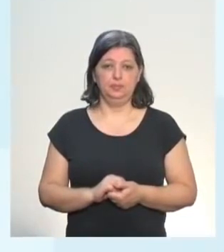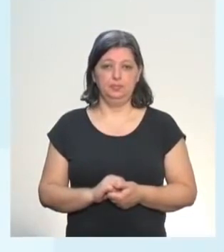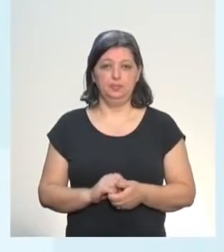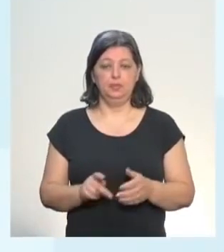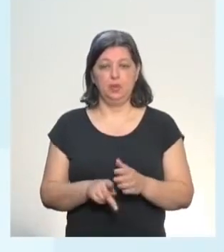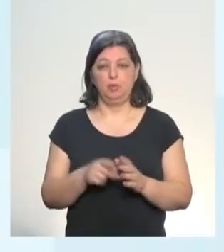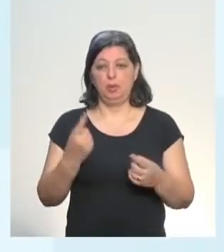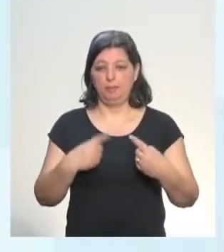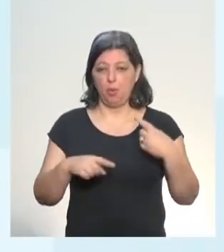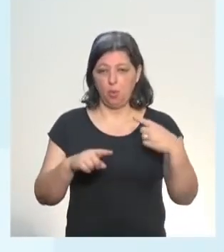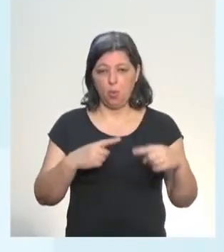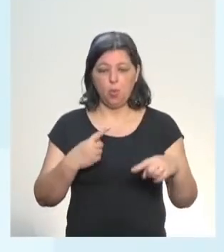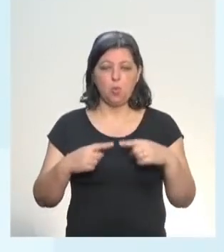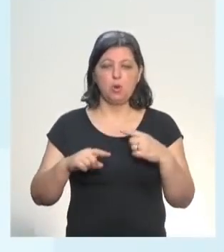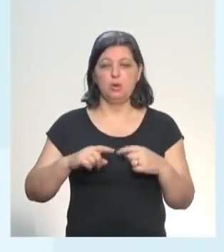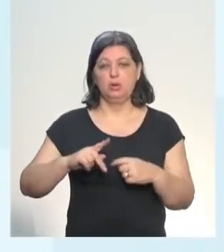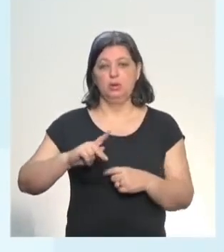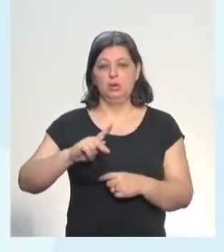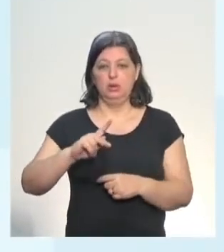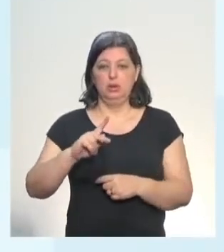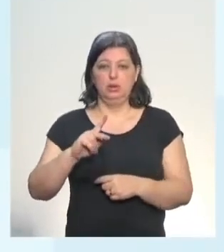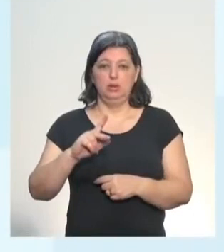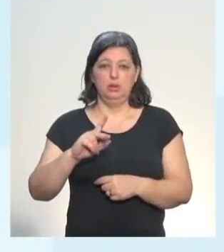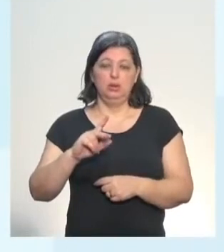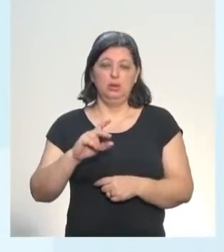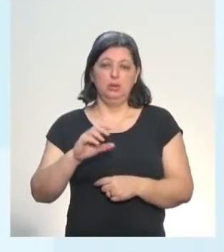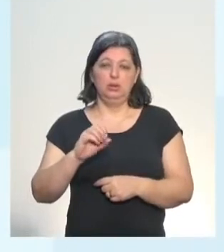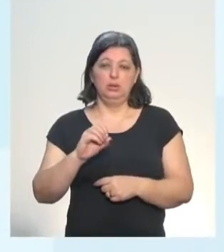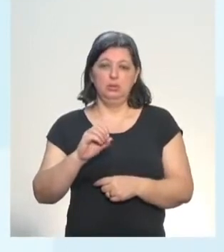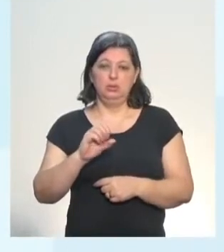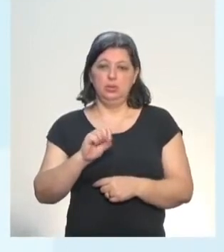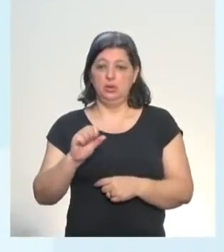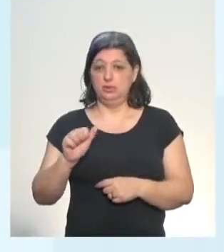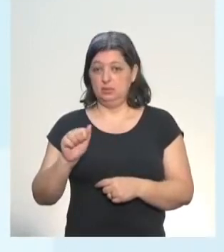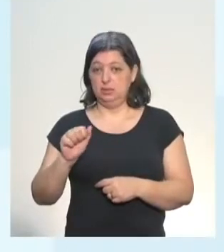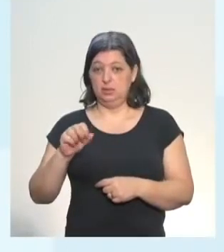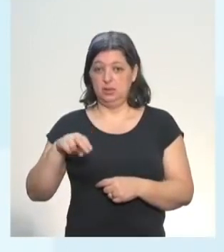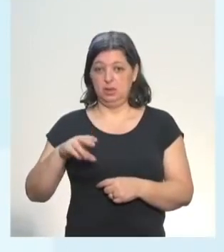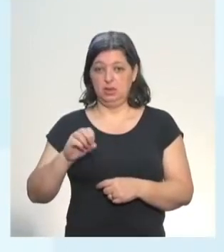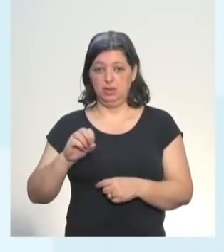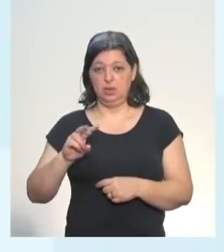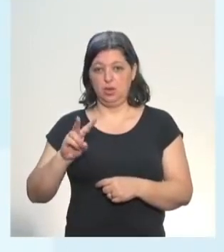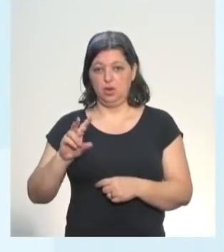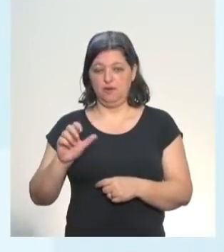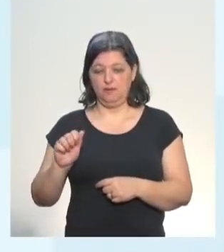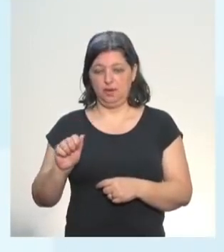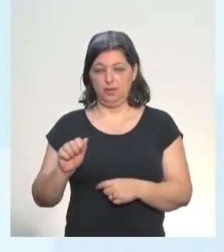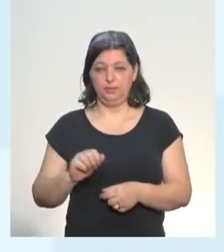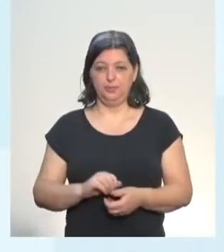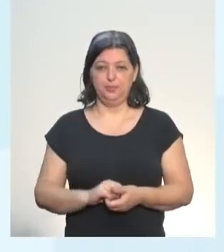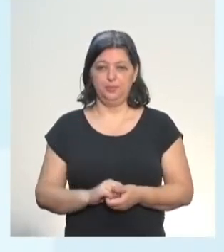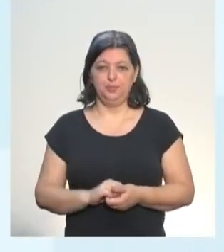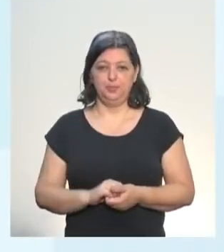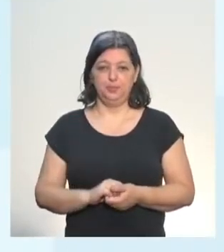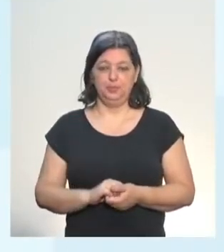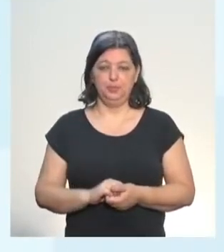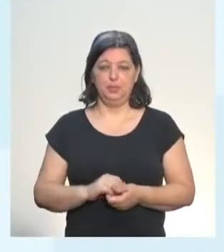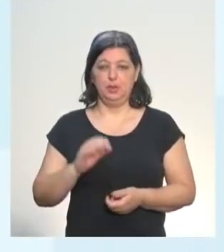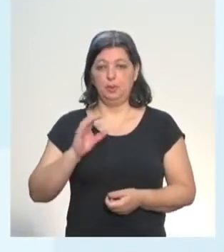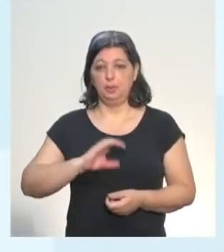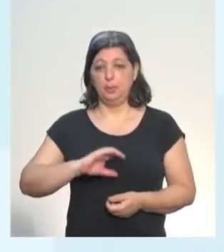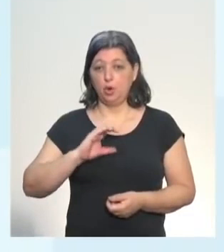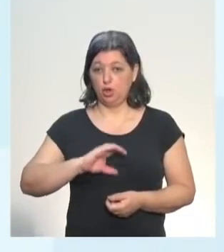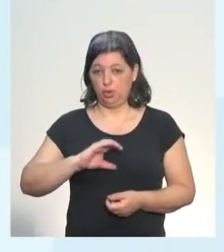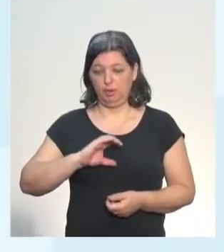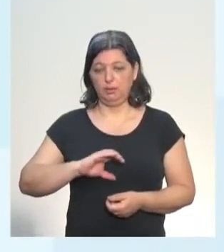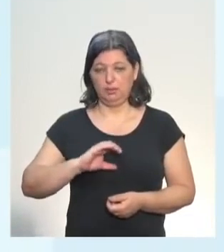Bossa Nova, né? Então, he created a Bossa Nova. A gente não, até, ó, essa informação ali era só, tá em português aí, tá? Então